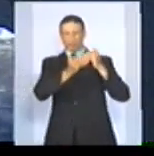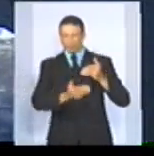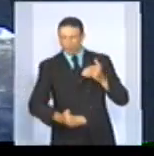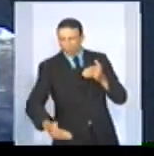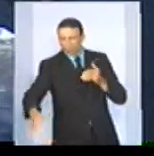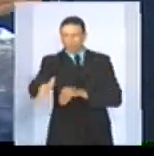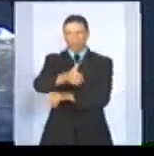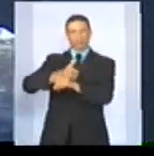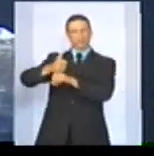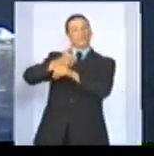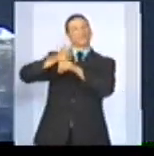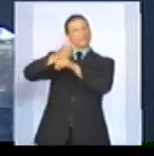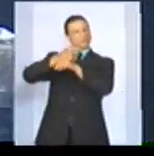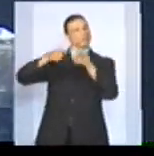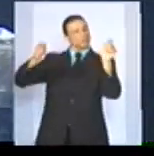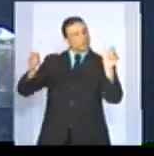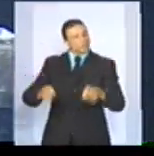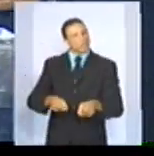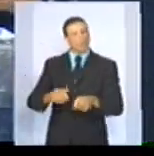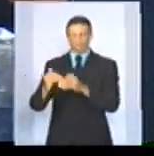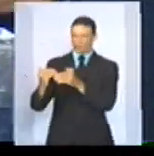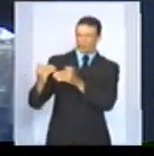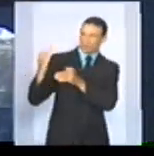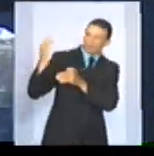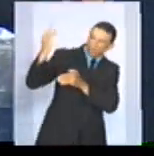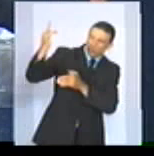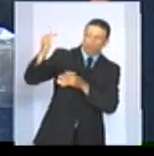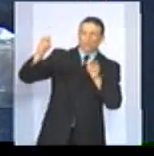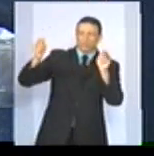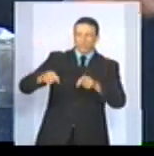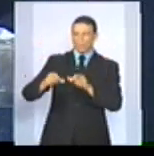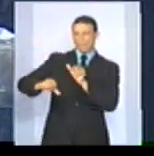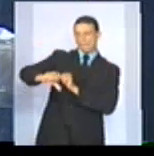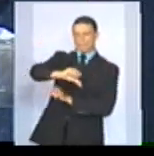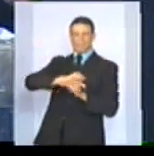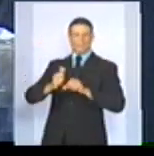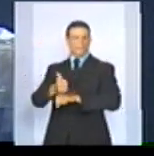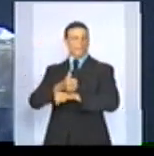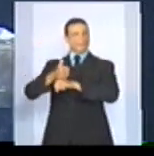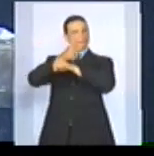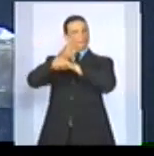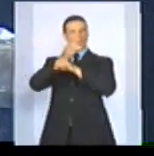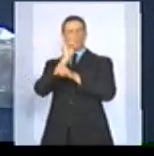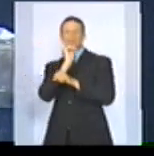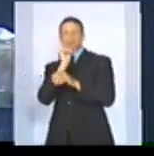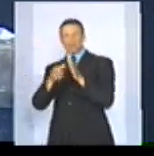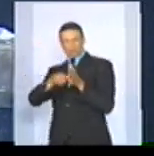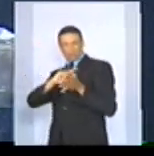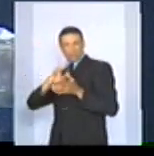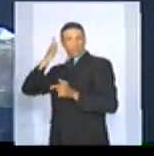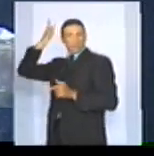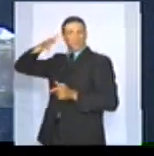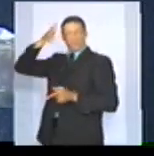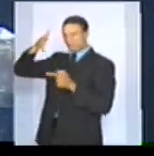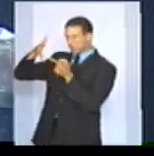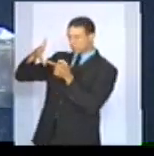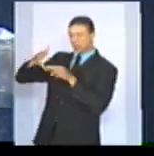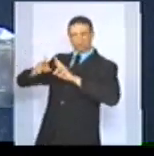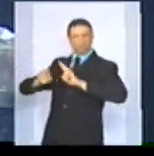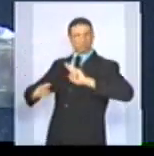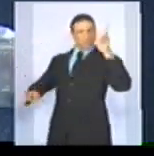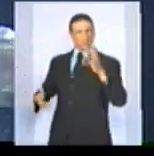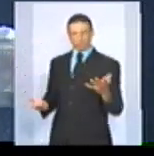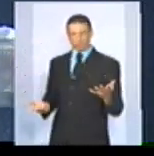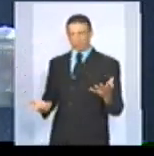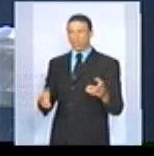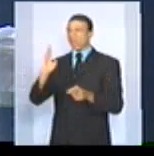melhorar né podemos ter num outro momento um percentual maior porque ao contrário que foi dito aqui a produção Nacional